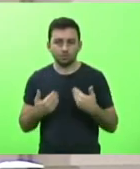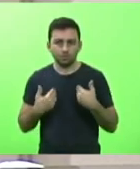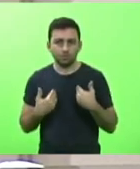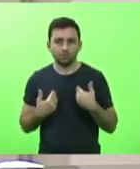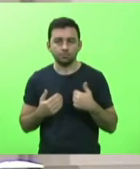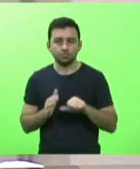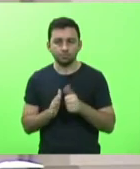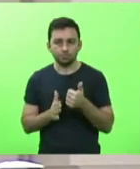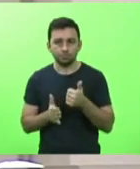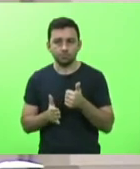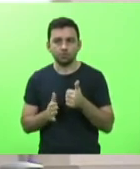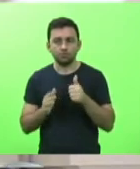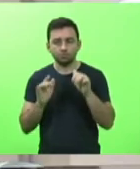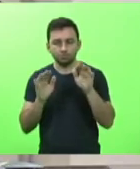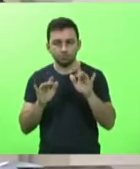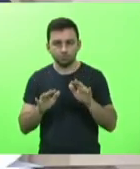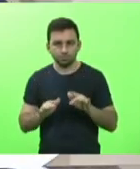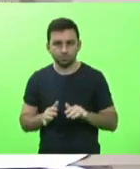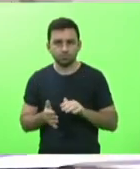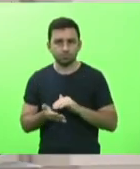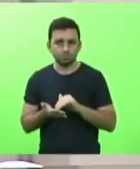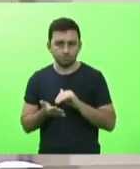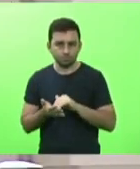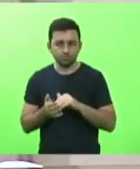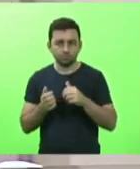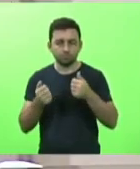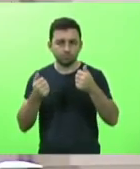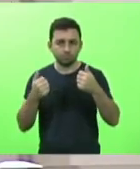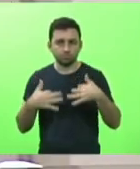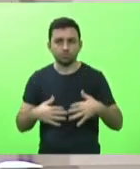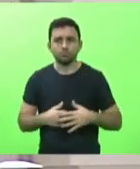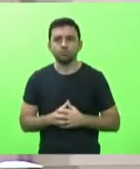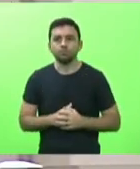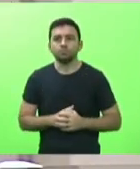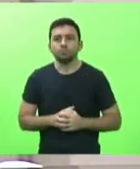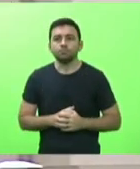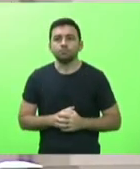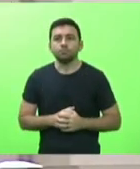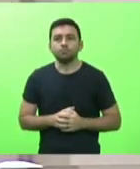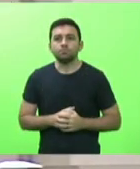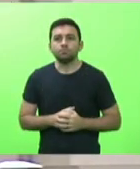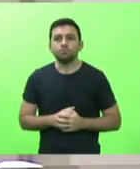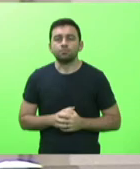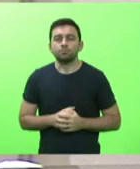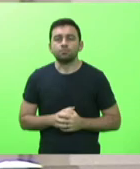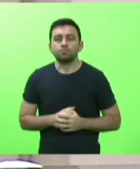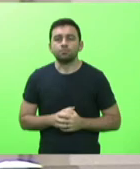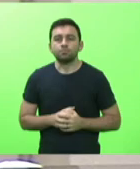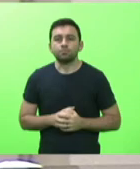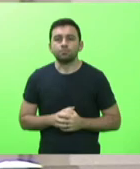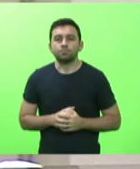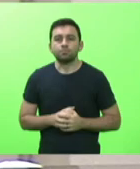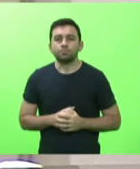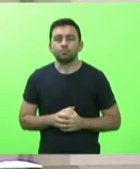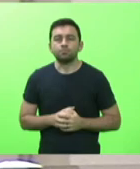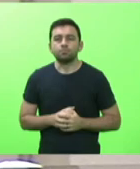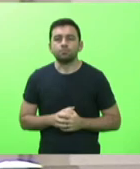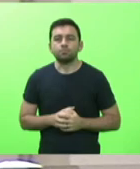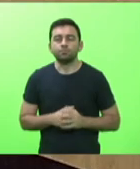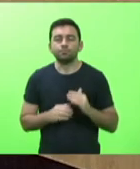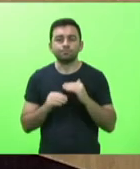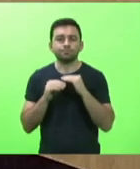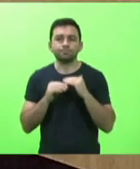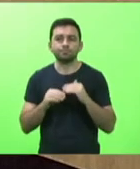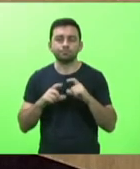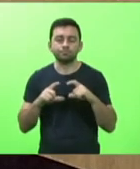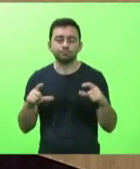eu, primeiro secretário, lavrei a presenteata. Obrigado, deputado Alba. Em consonância com o